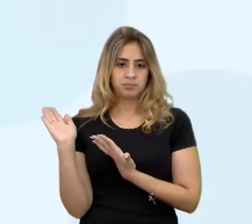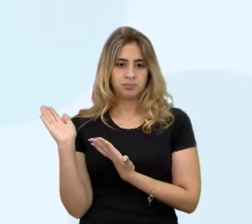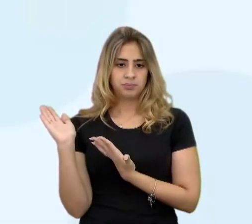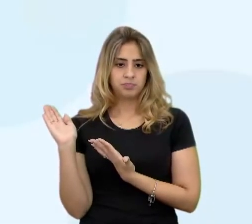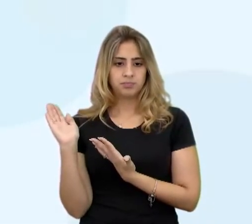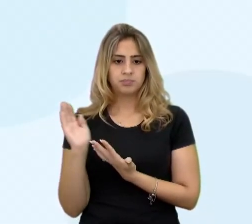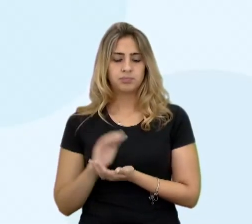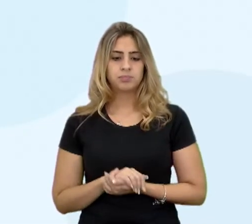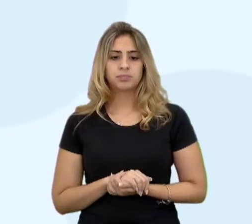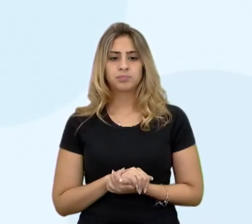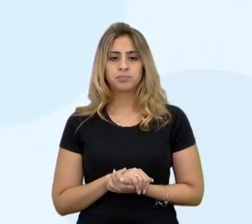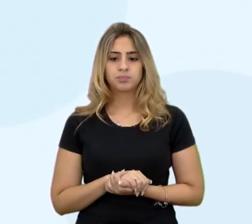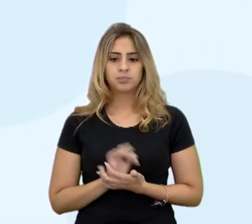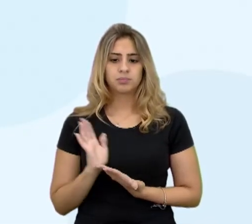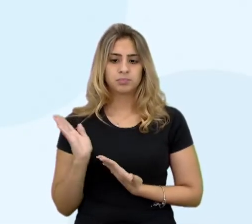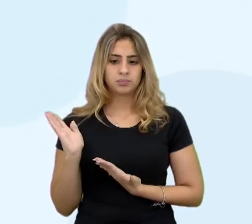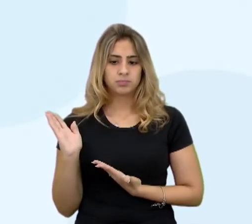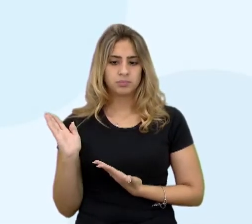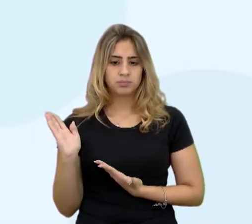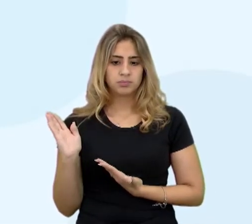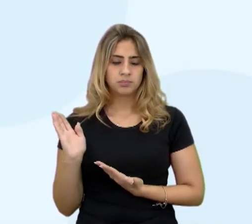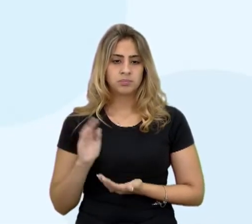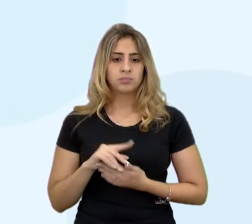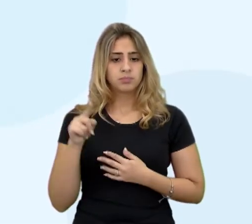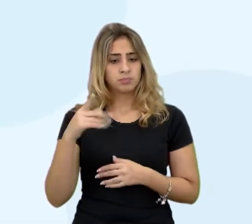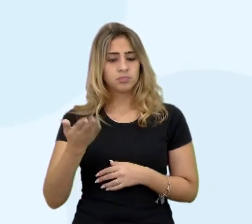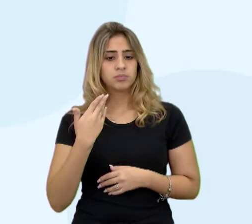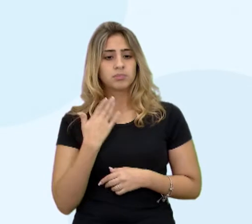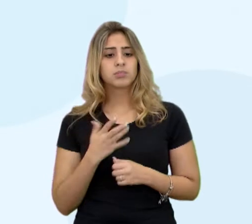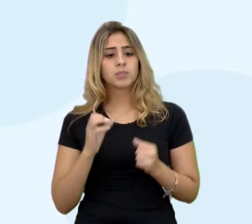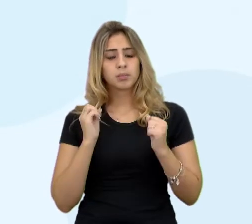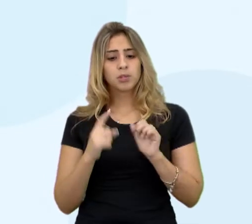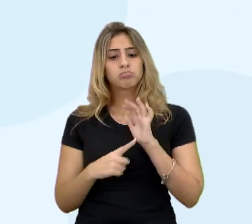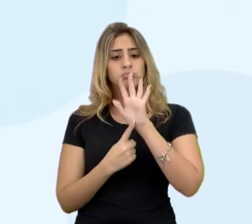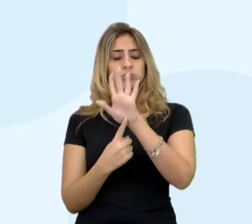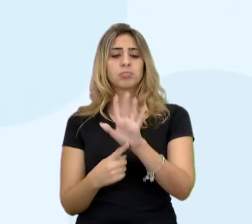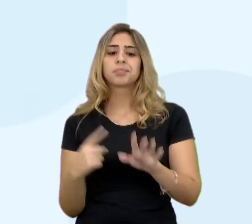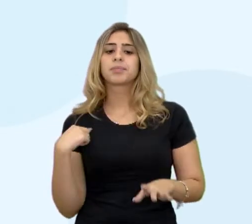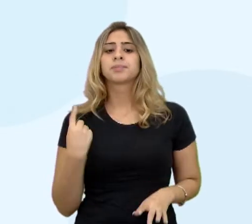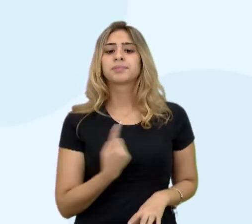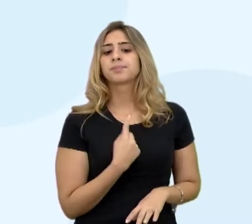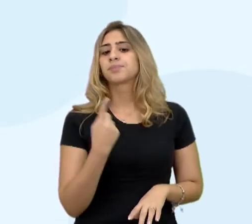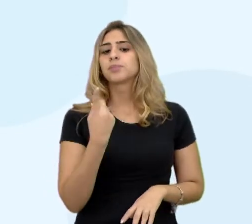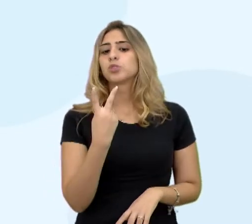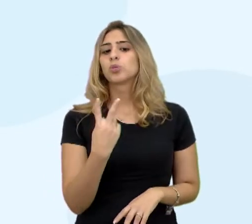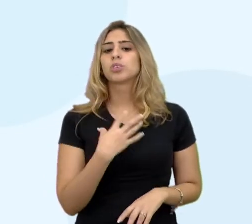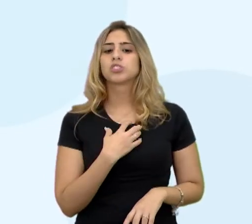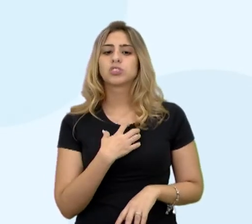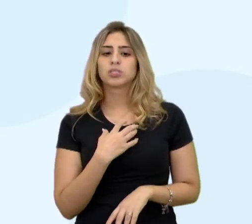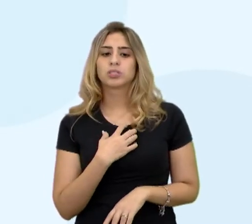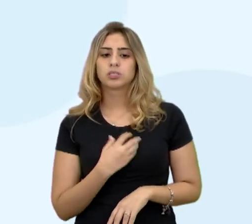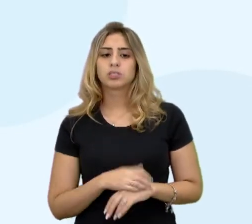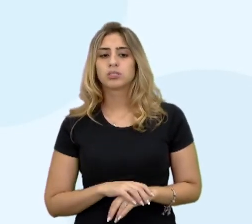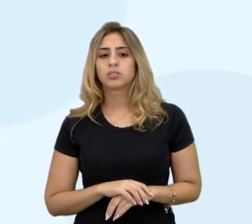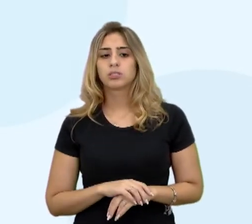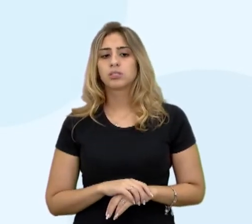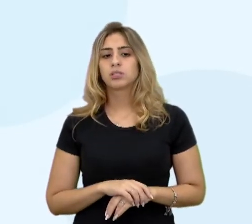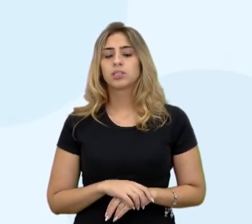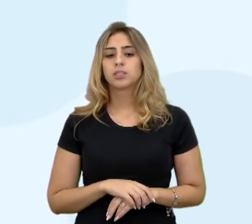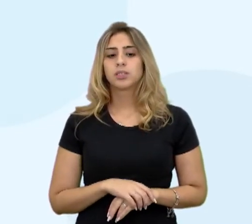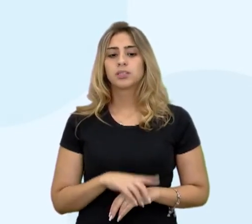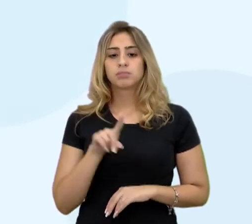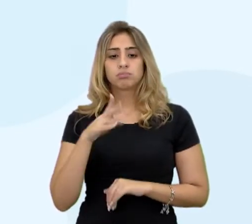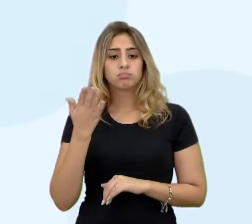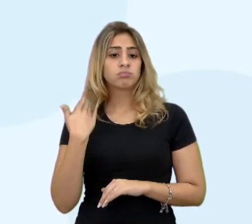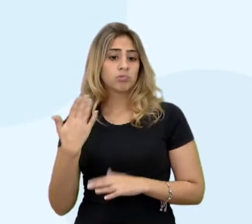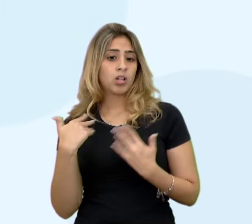aí. O calor, esse calor, ele pode ser apresentado para a gente de duas maneiras, né? Essa quantidade de calor que vai